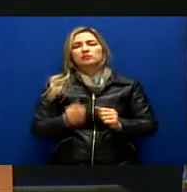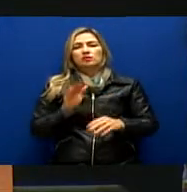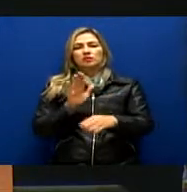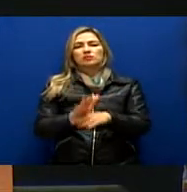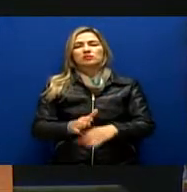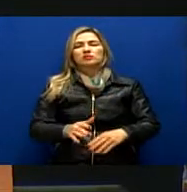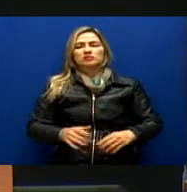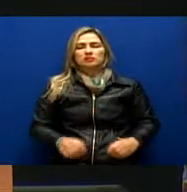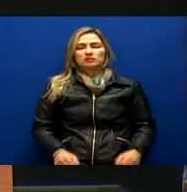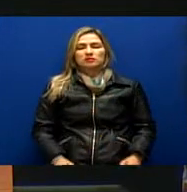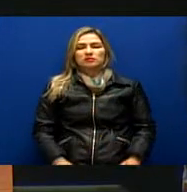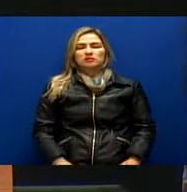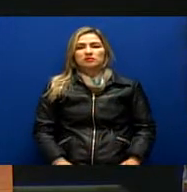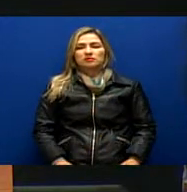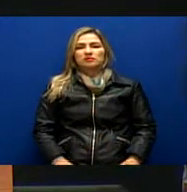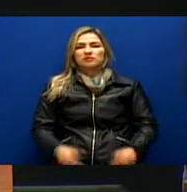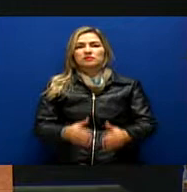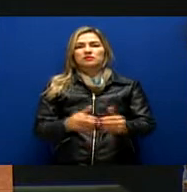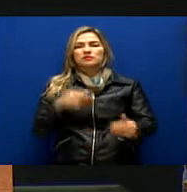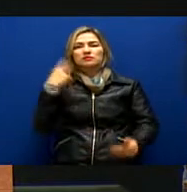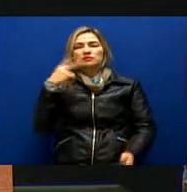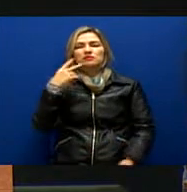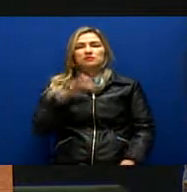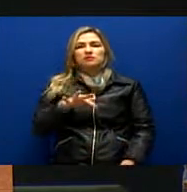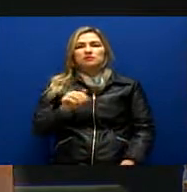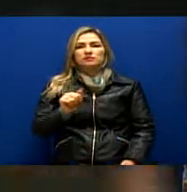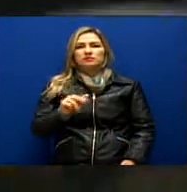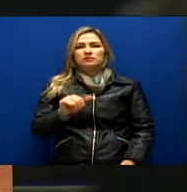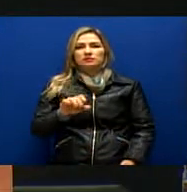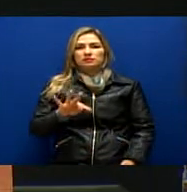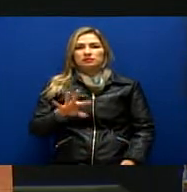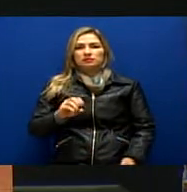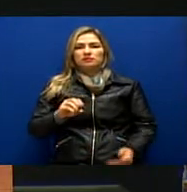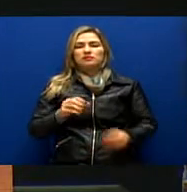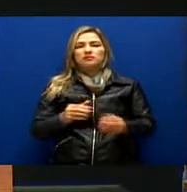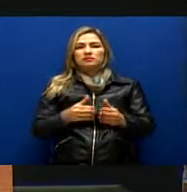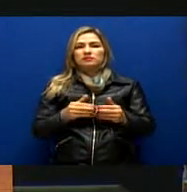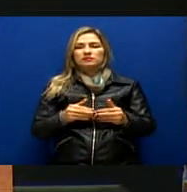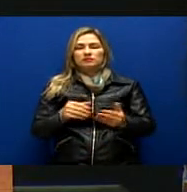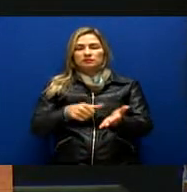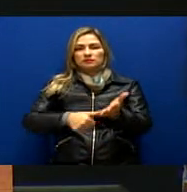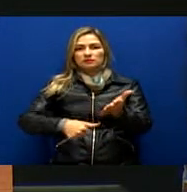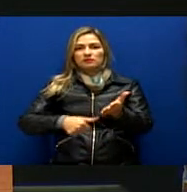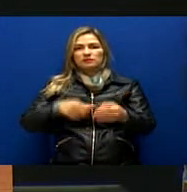vou pedir para o vereador Fausto Pérez colocar em votação esse projeto.